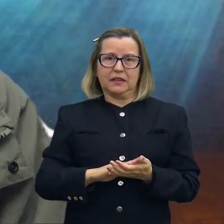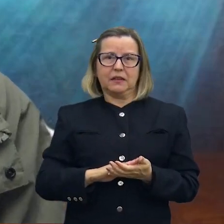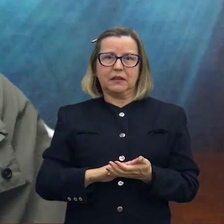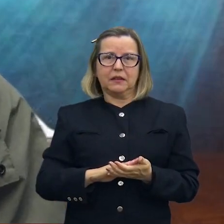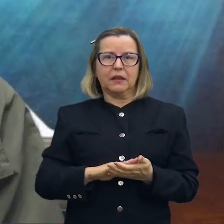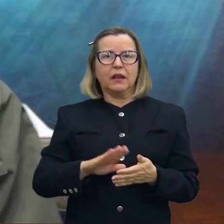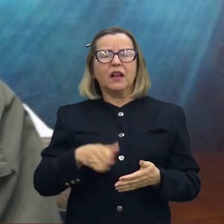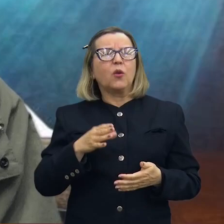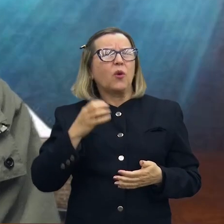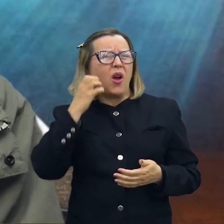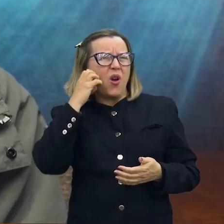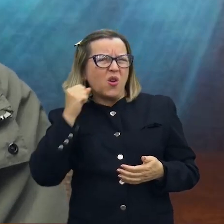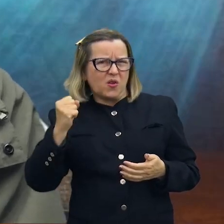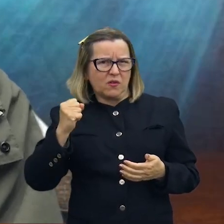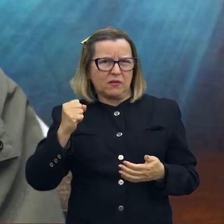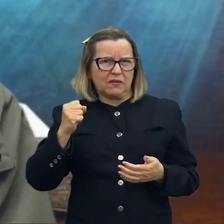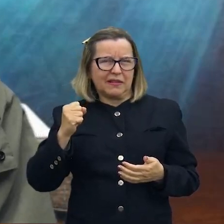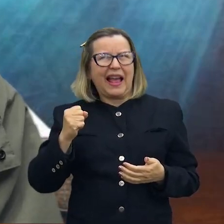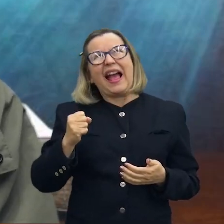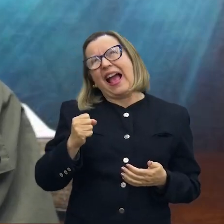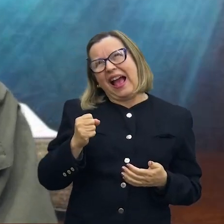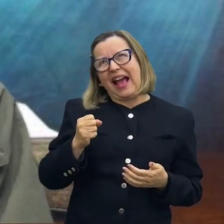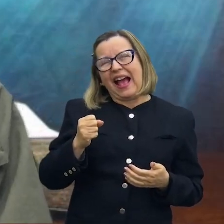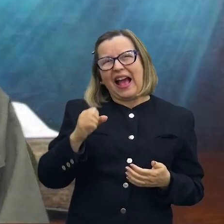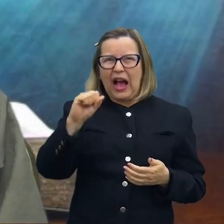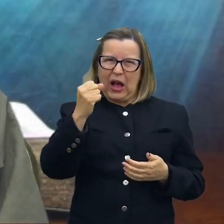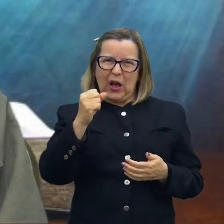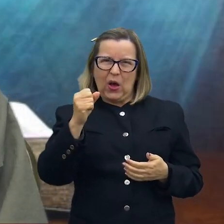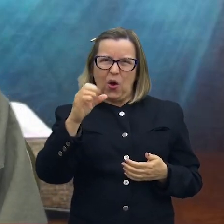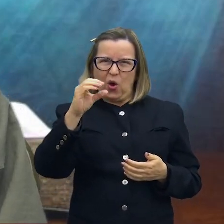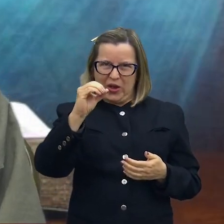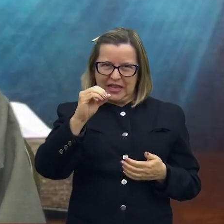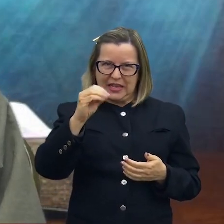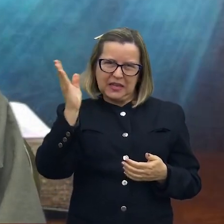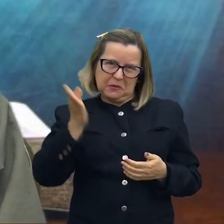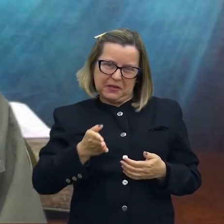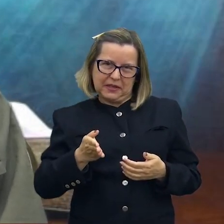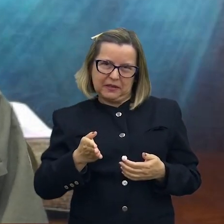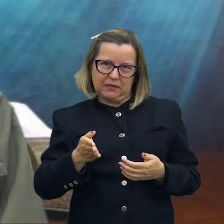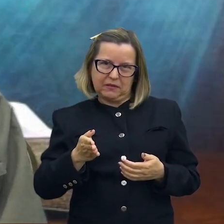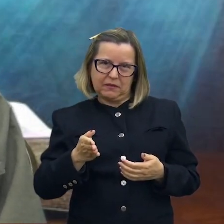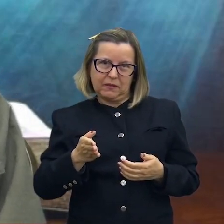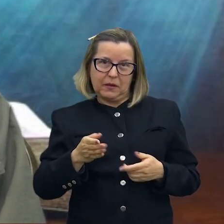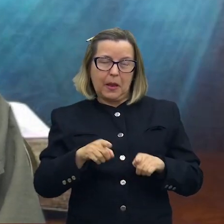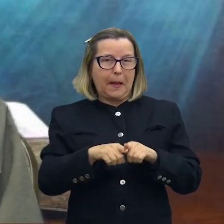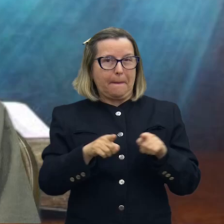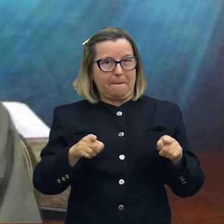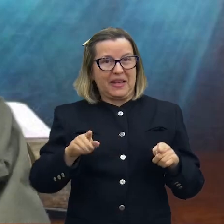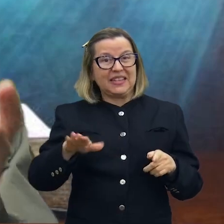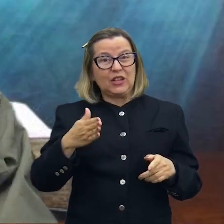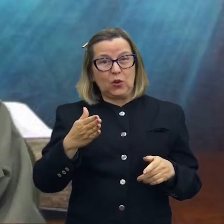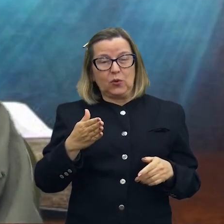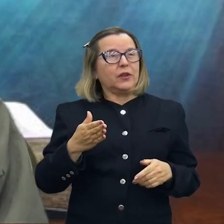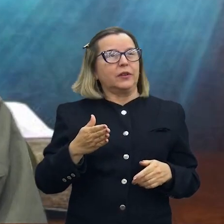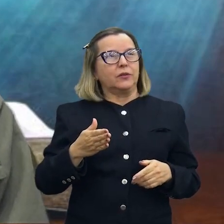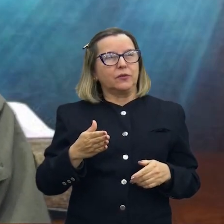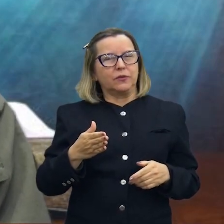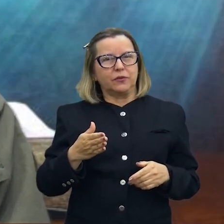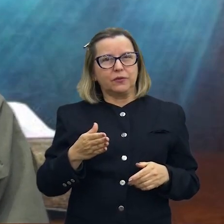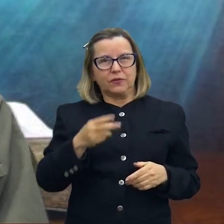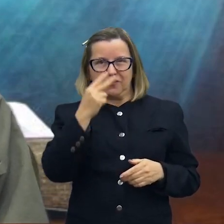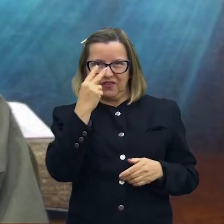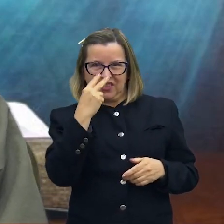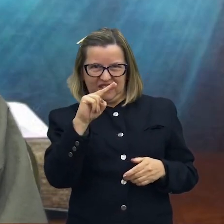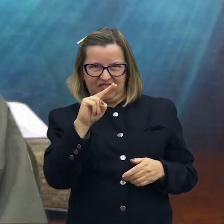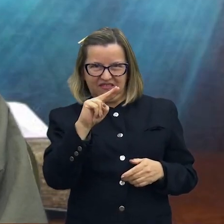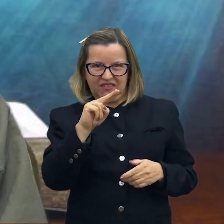Qual o seu lucro? Ela fala assim, eu lucro 80%. Quando você espreme e pega os números, nós temos consultores que